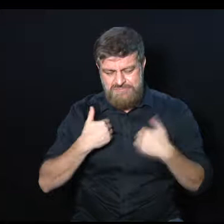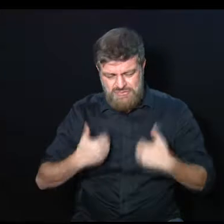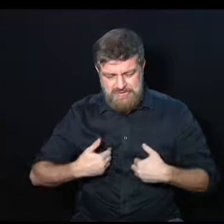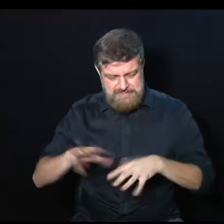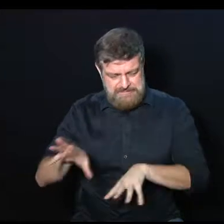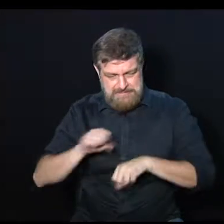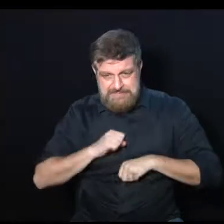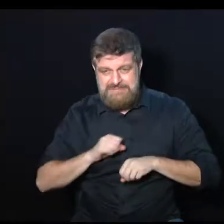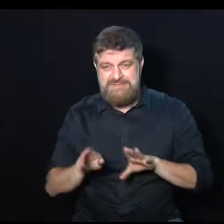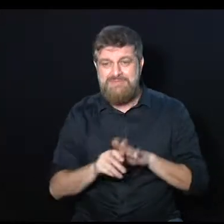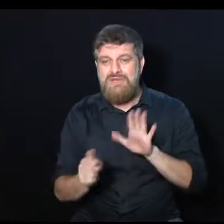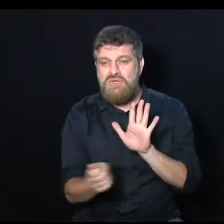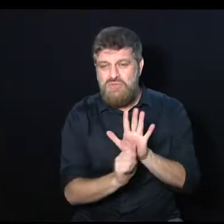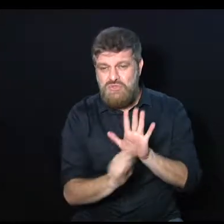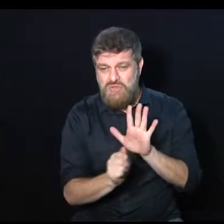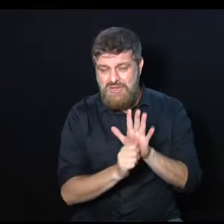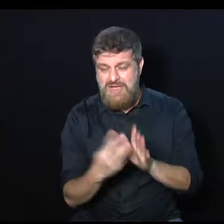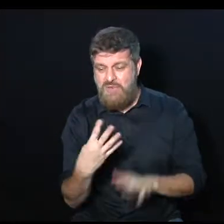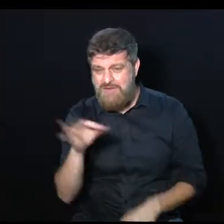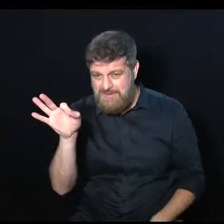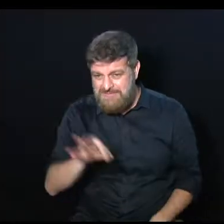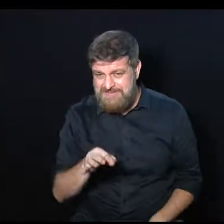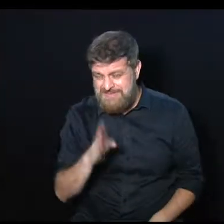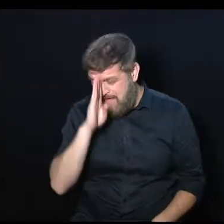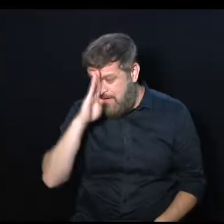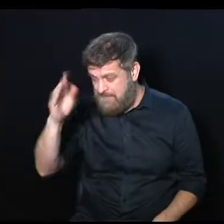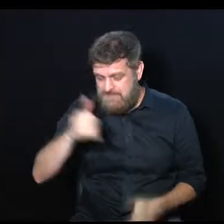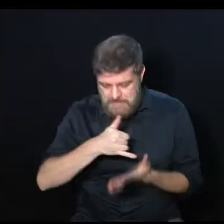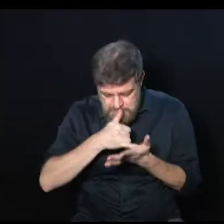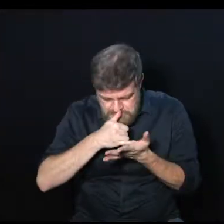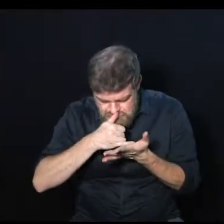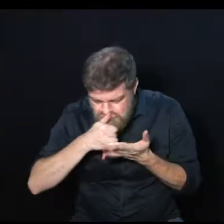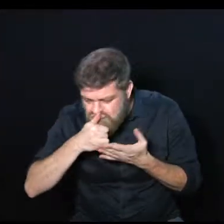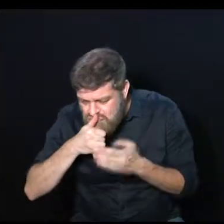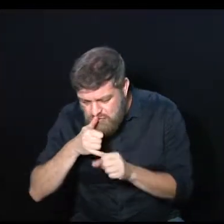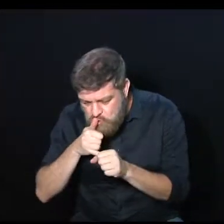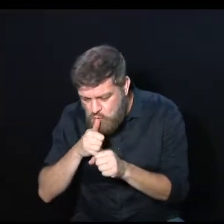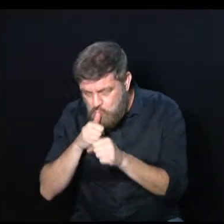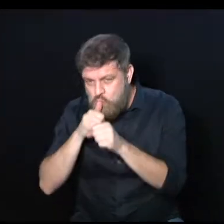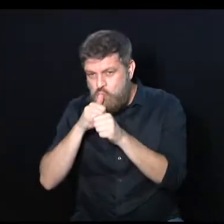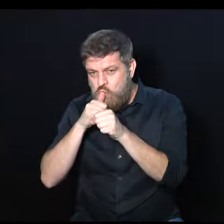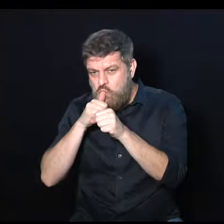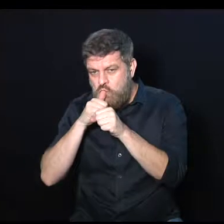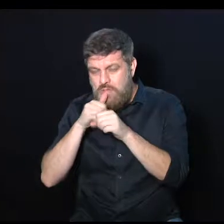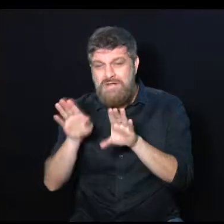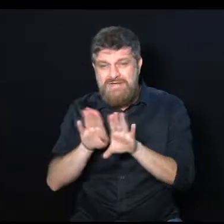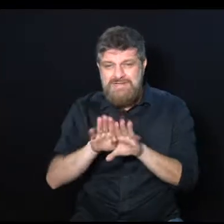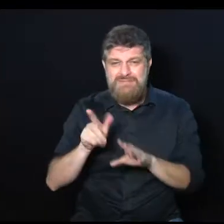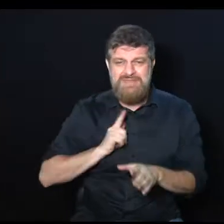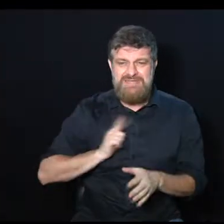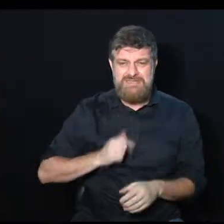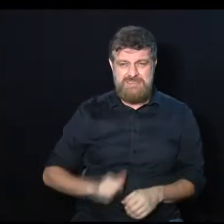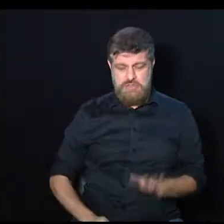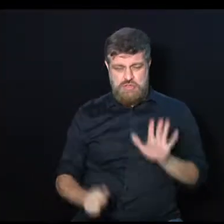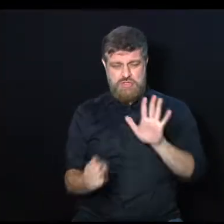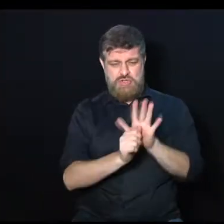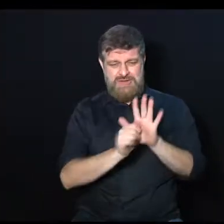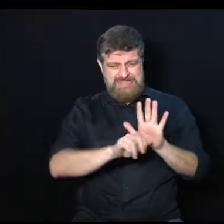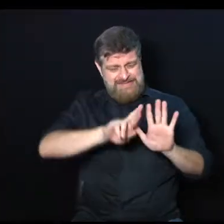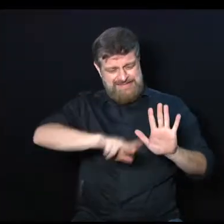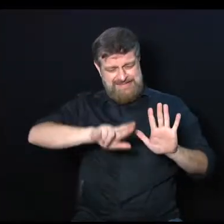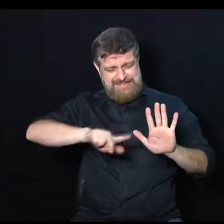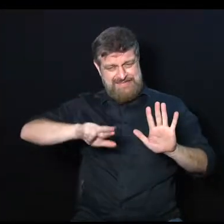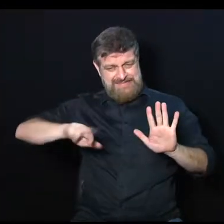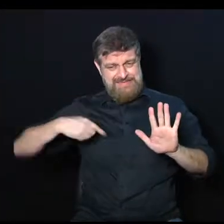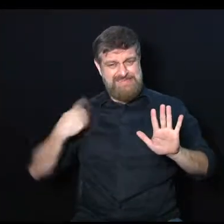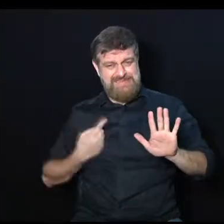drogas de abuso, quase 4%, principalmente cocaína ou crack. e outras drogas. A gente tem um laboratório bom, a gente consegue